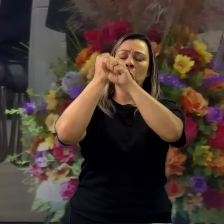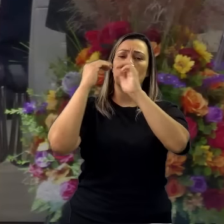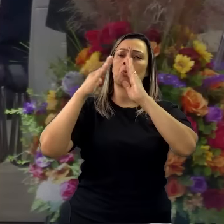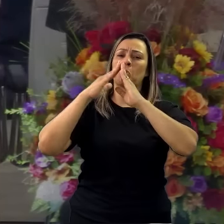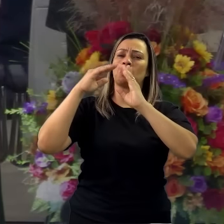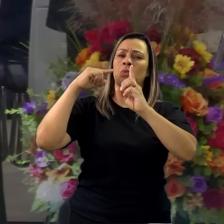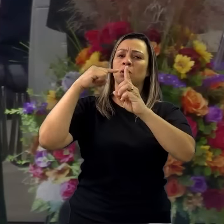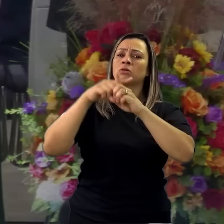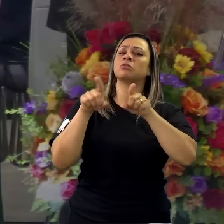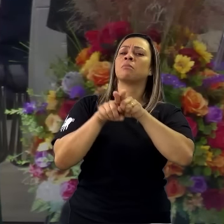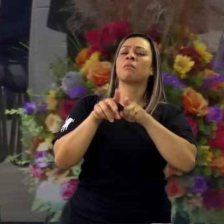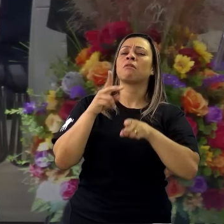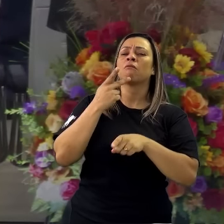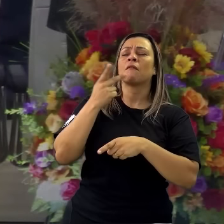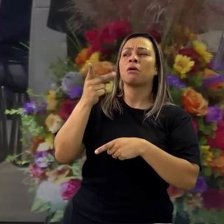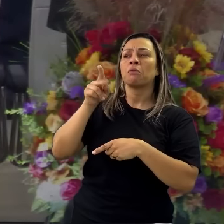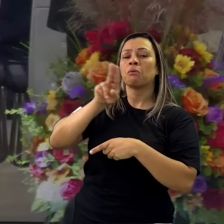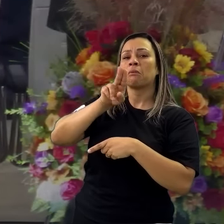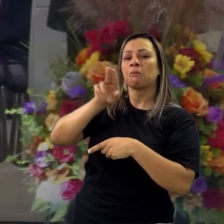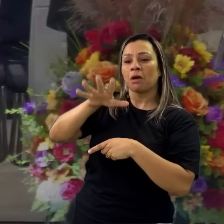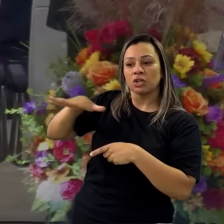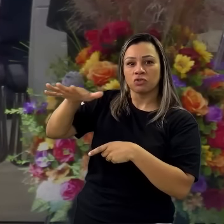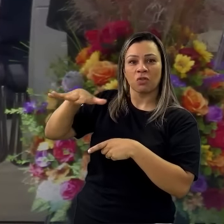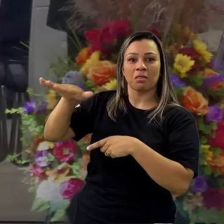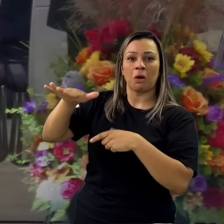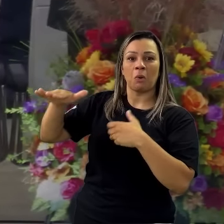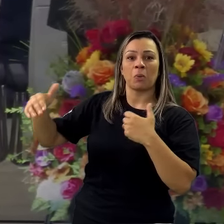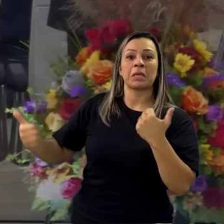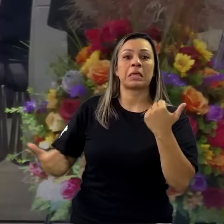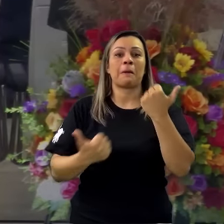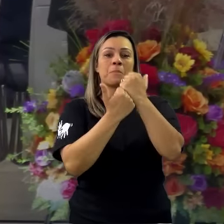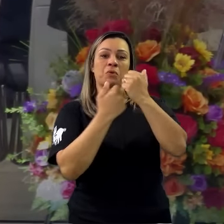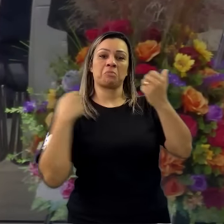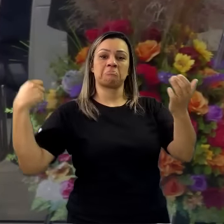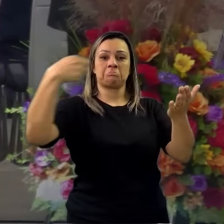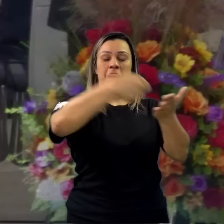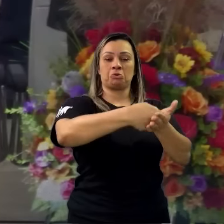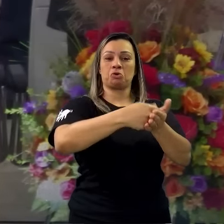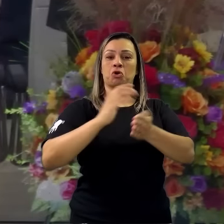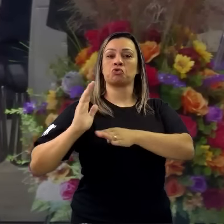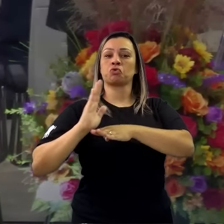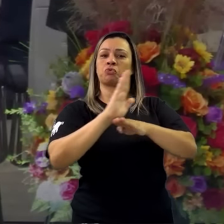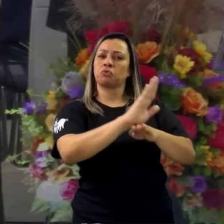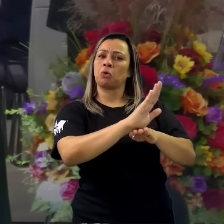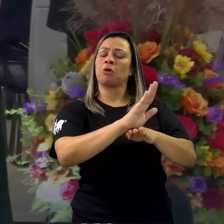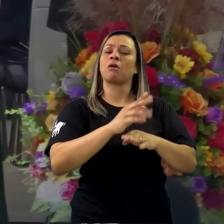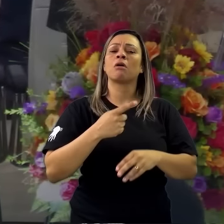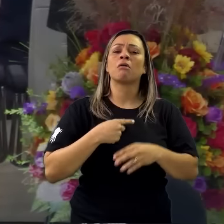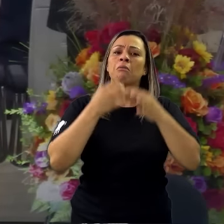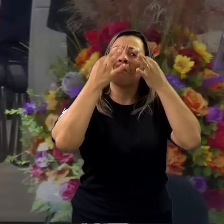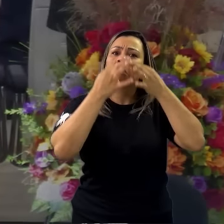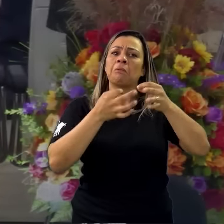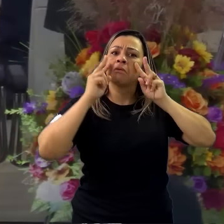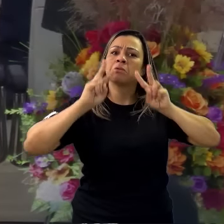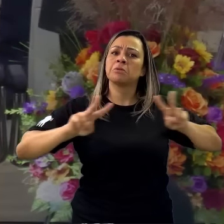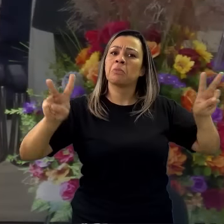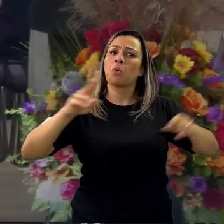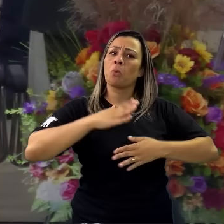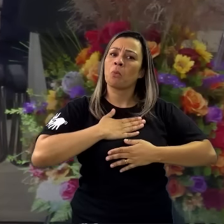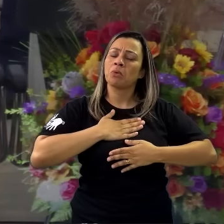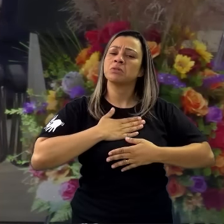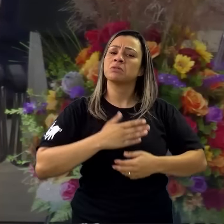nome de uma Regional que Deus abençoou para cooperar e principalmente nessa parte do testemunho foi a parte que eu mais gostei